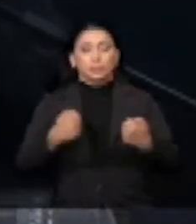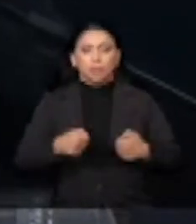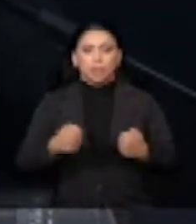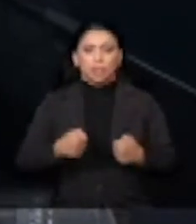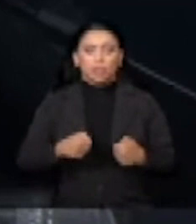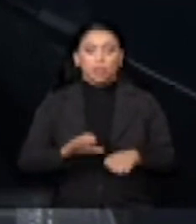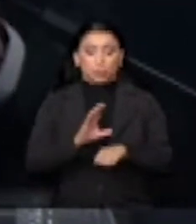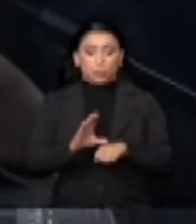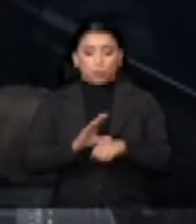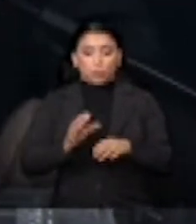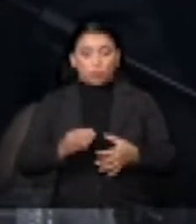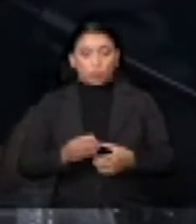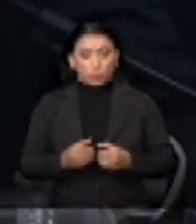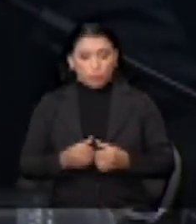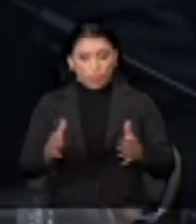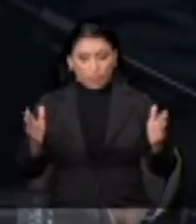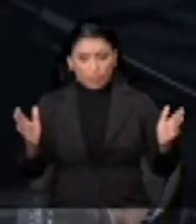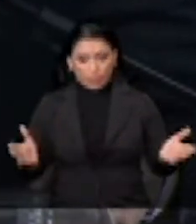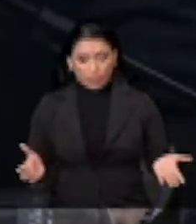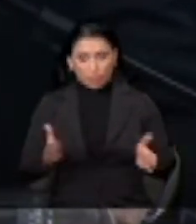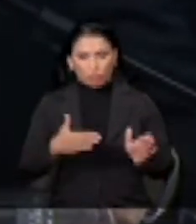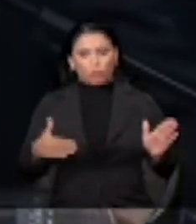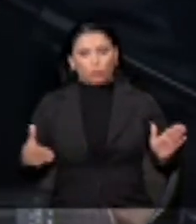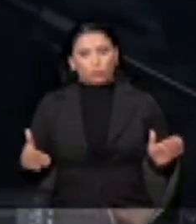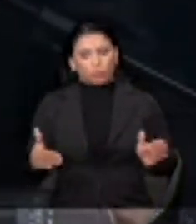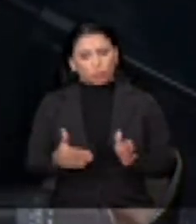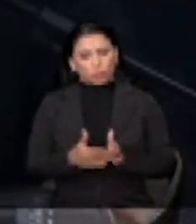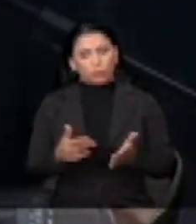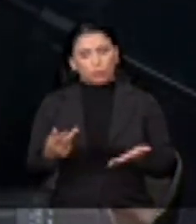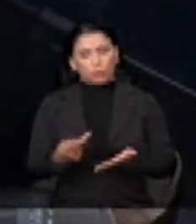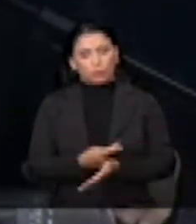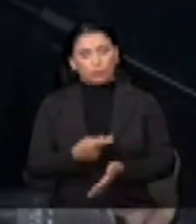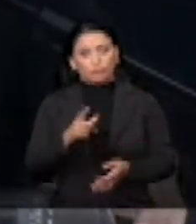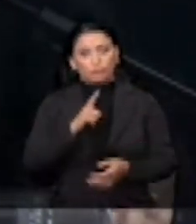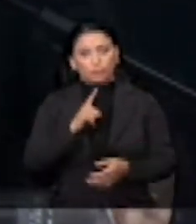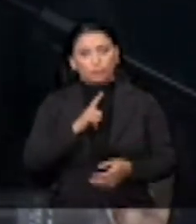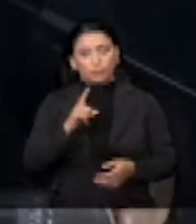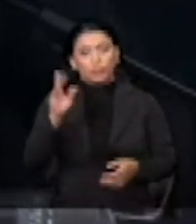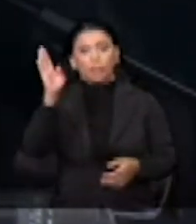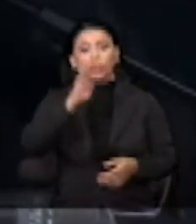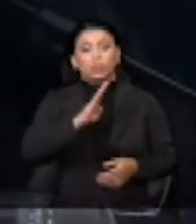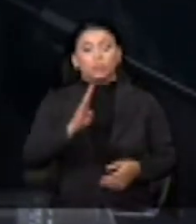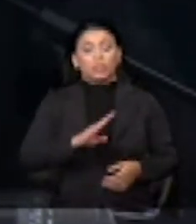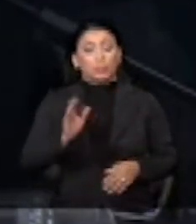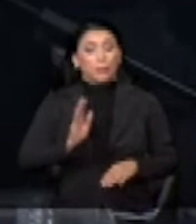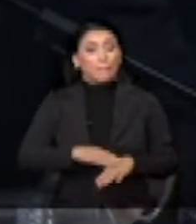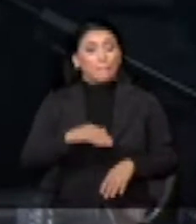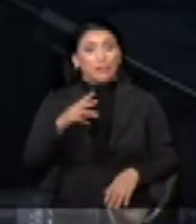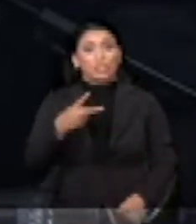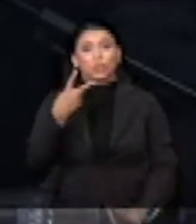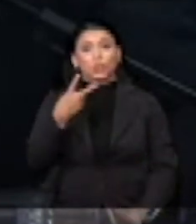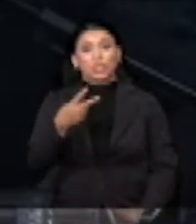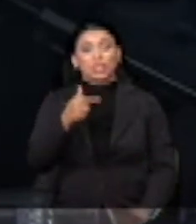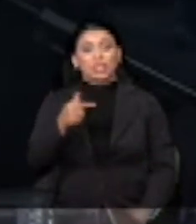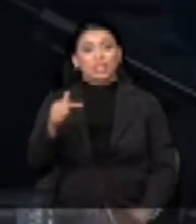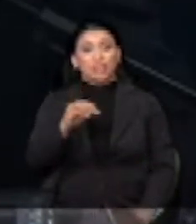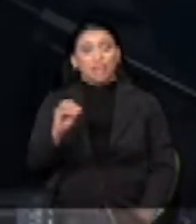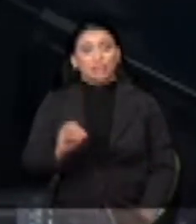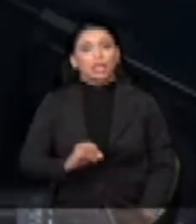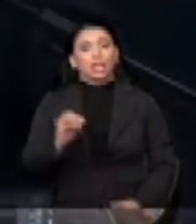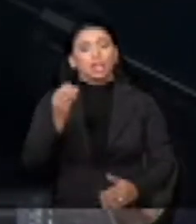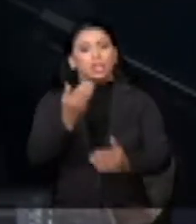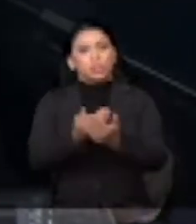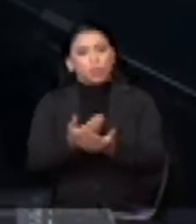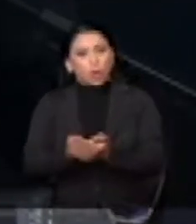tudo isso em um cenário brasileiro com mais de 270 escolas